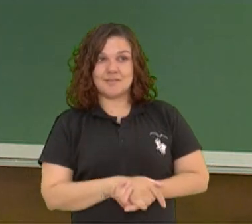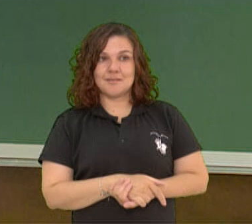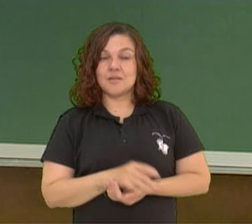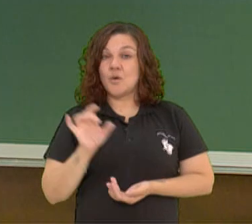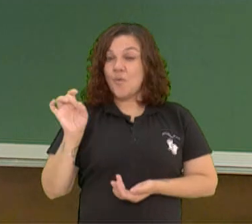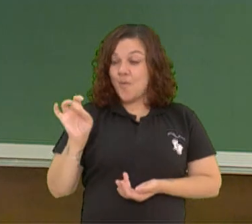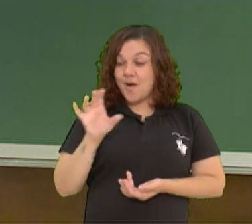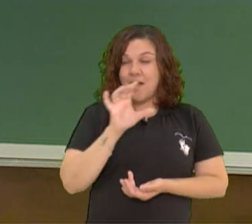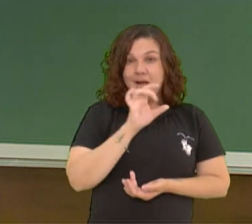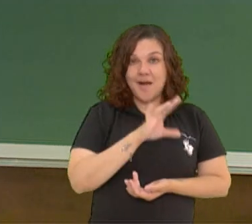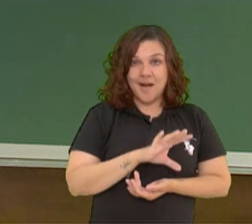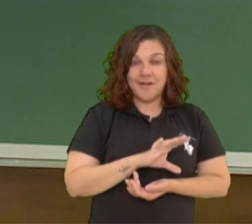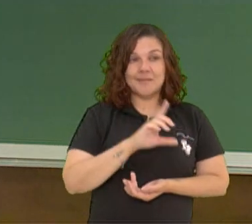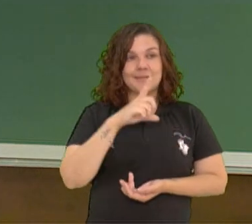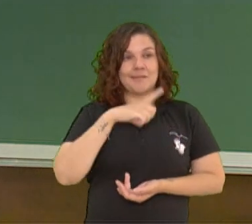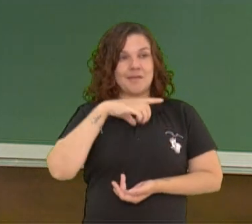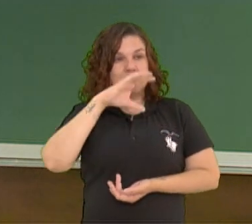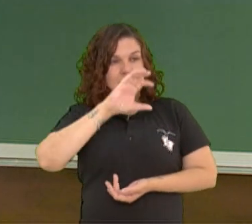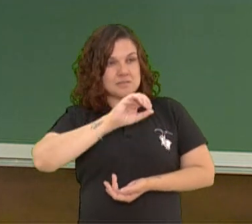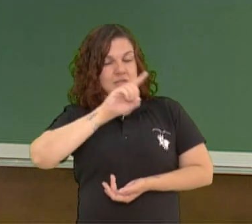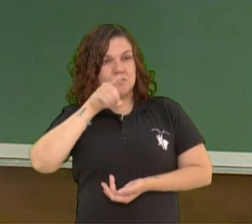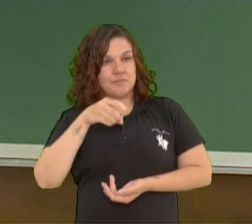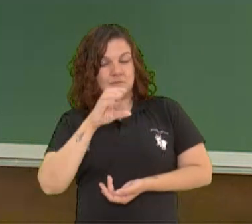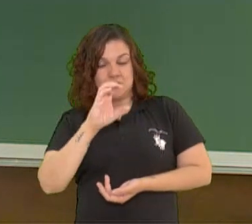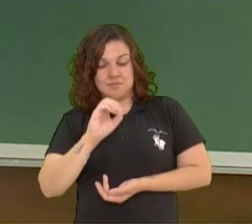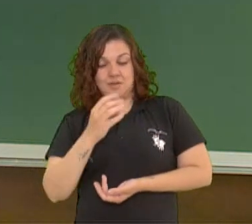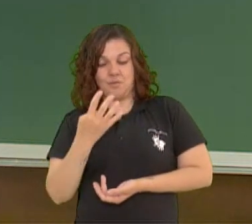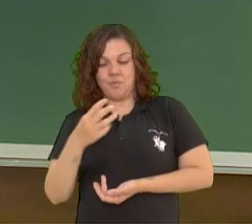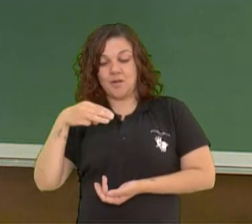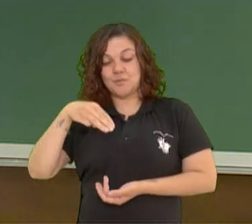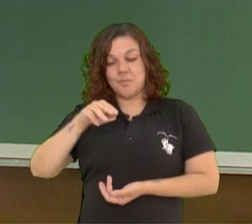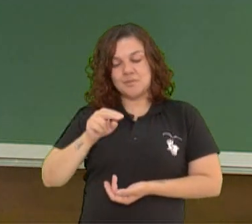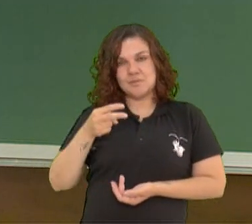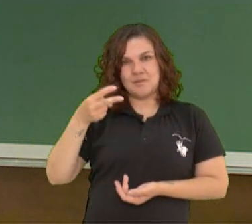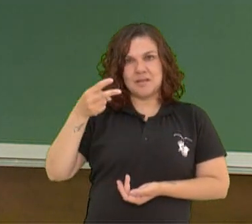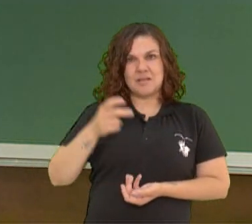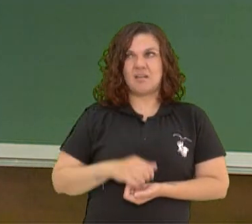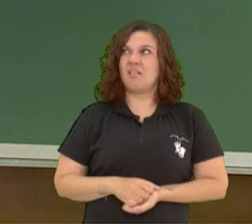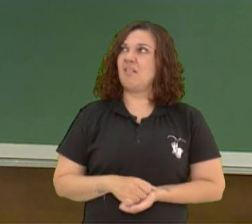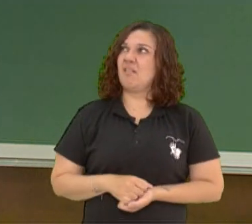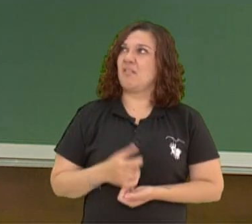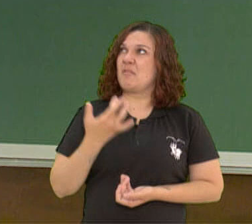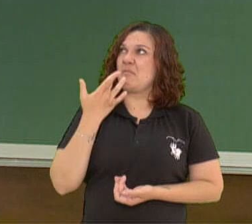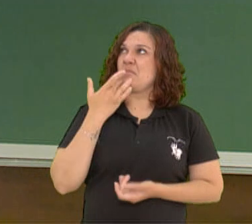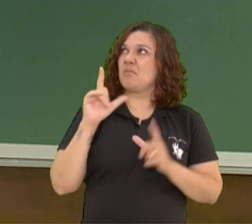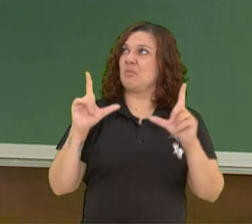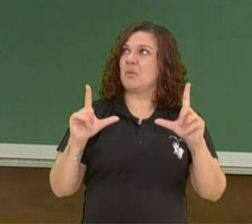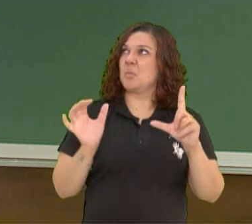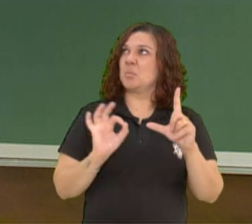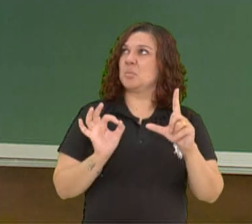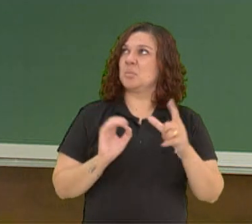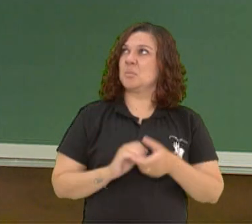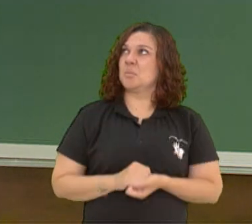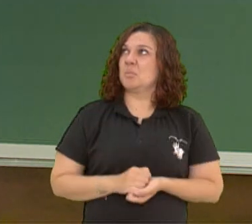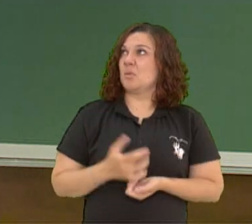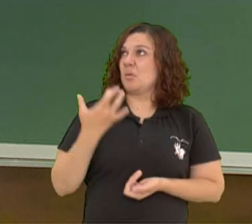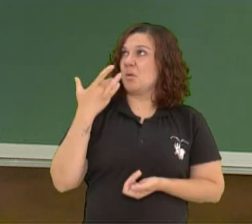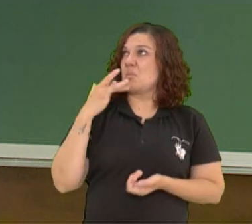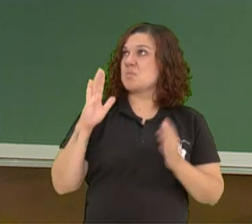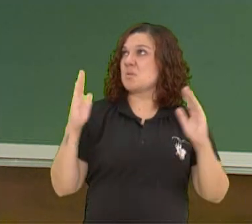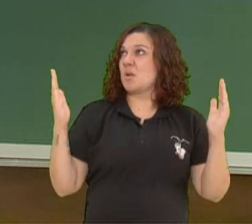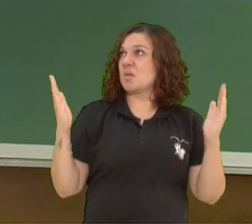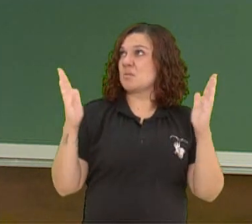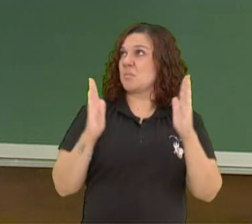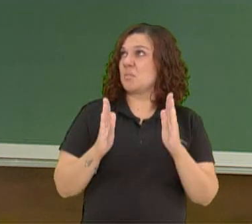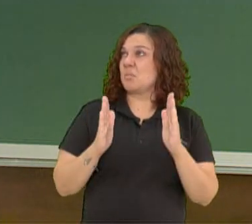tem 0,04 metros quadrados. E, professor, eu não tenho nem ideia do tamanho dessa lajota. Eu não sei se ela é grande,